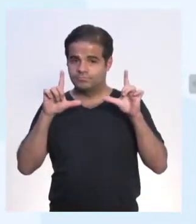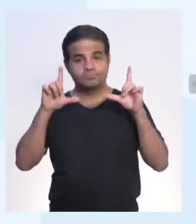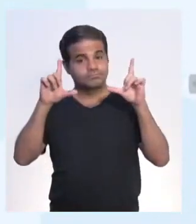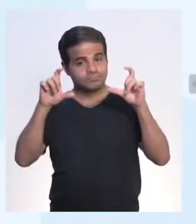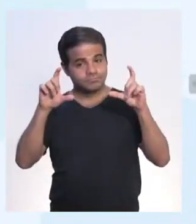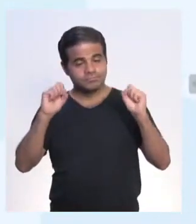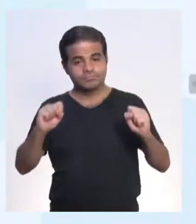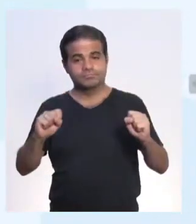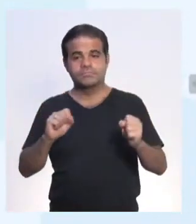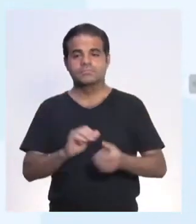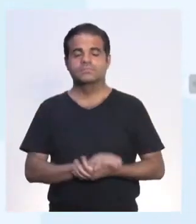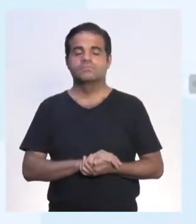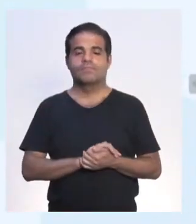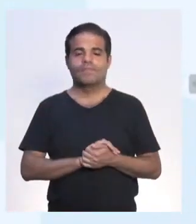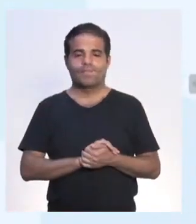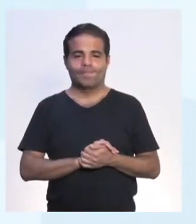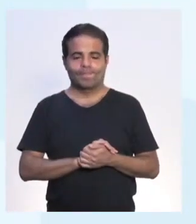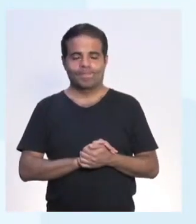um print.